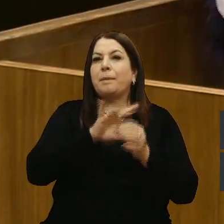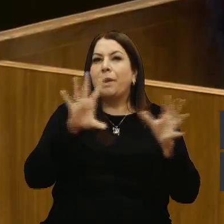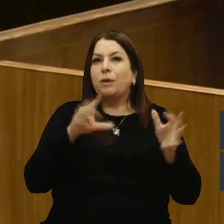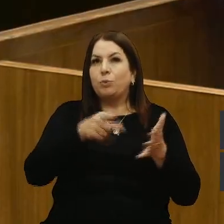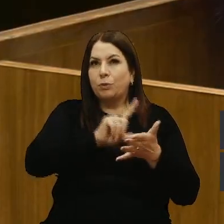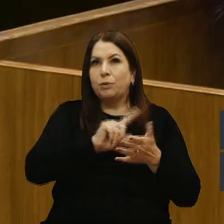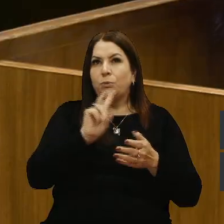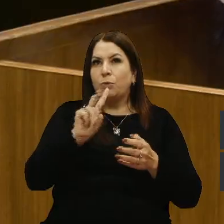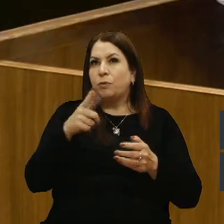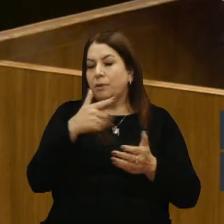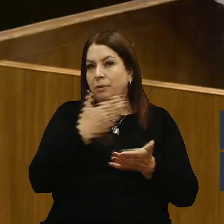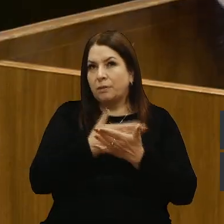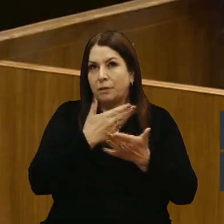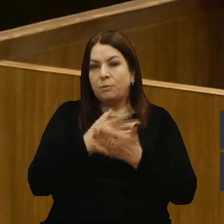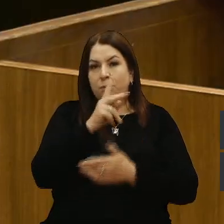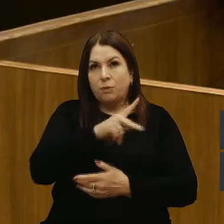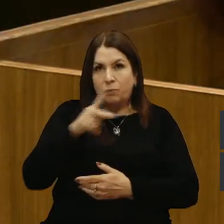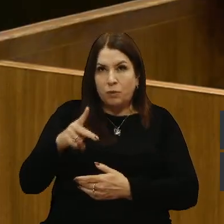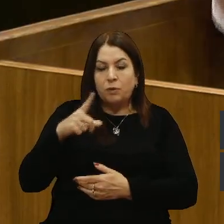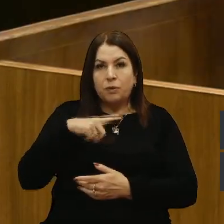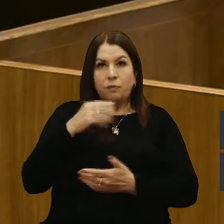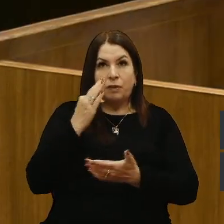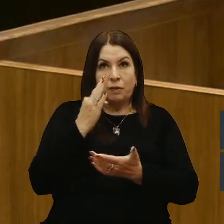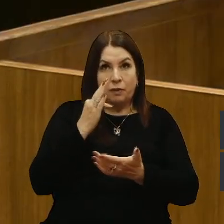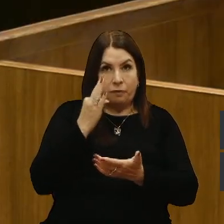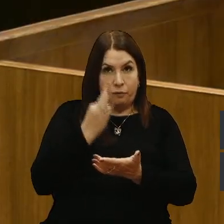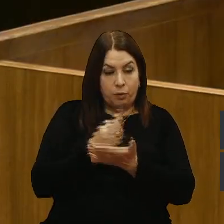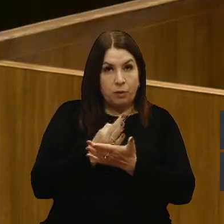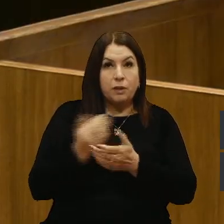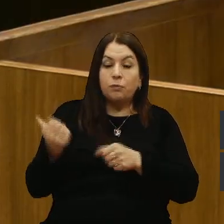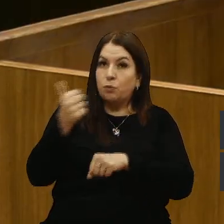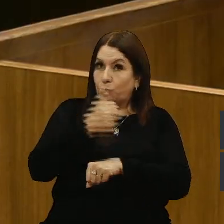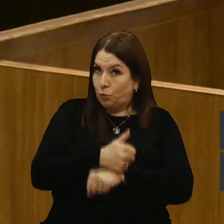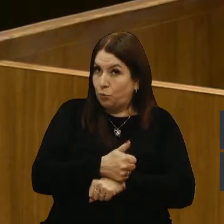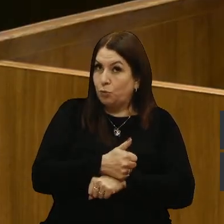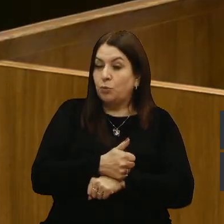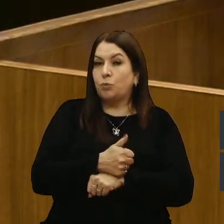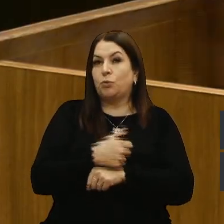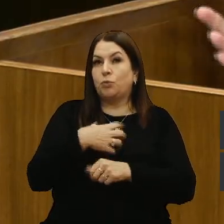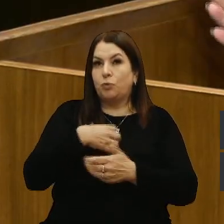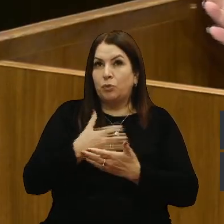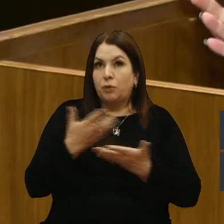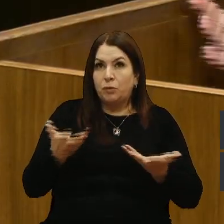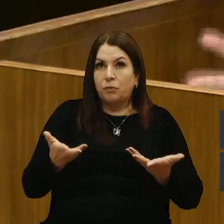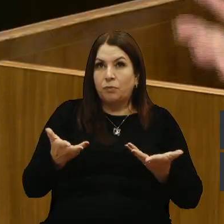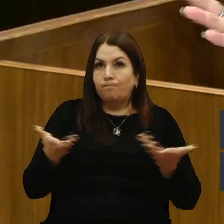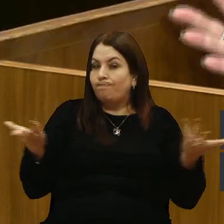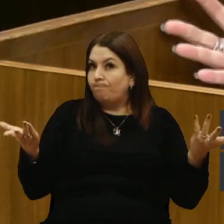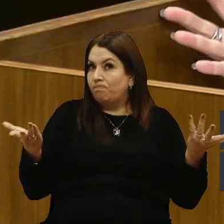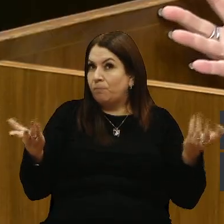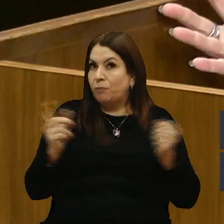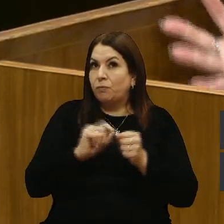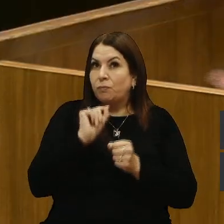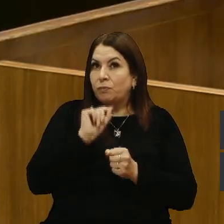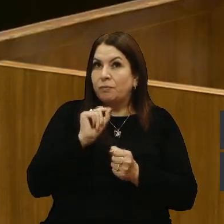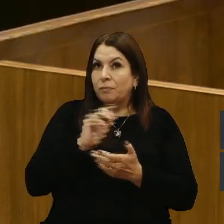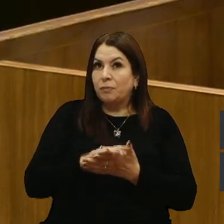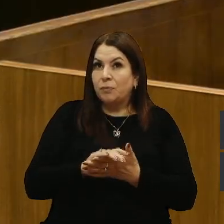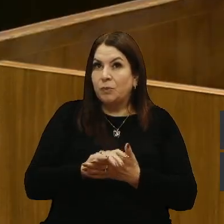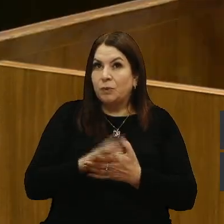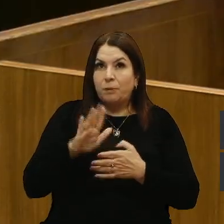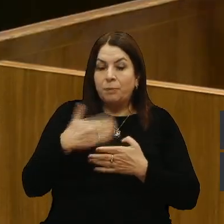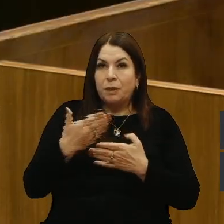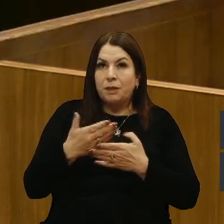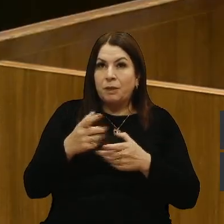Porque sempre, quando uma professora teve que faltar, teve substituição de alguma maneira. E agora? Vamos fazer o quê? Não vou mais